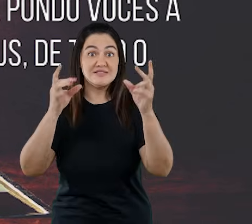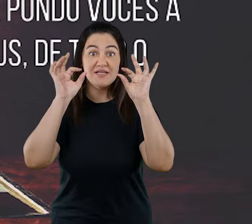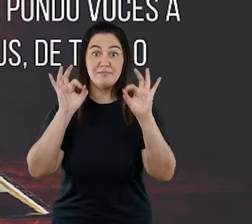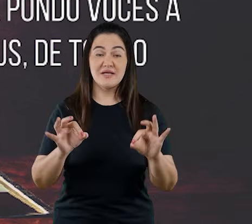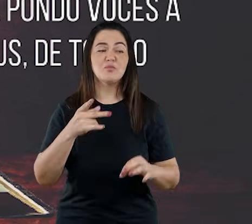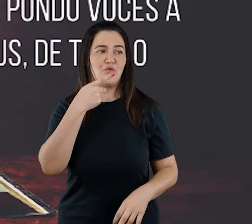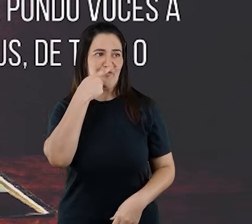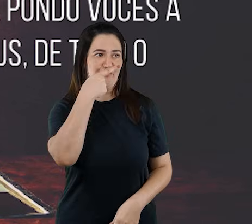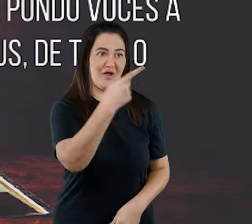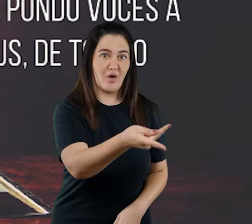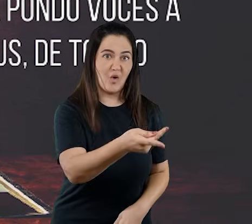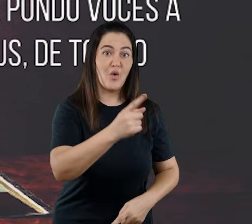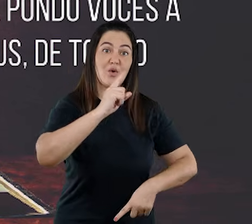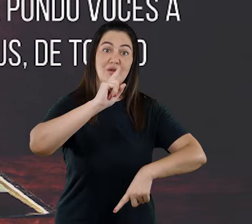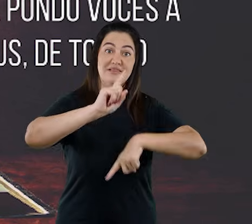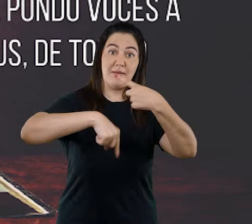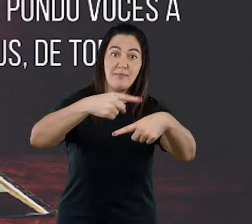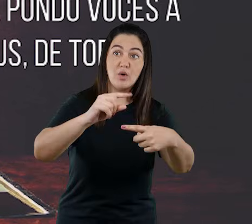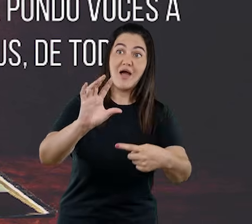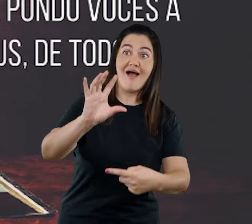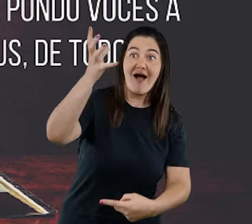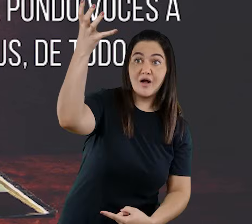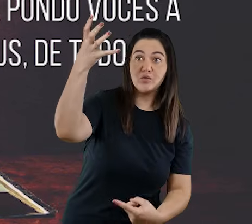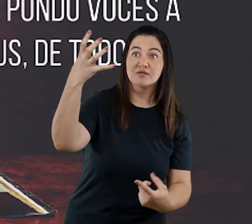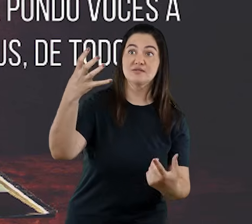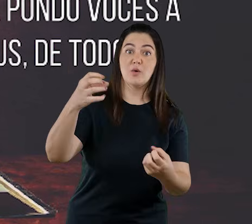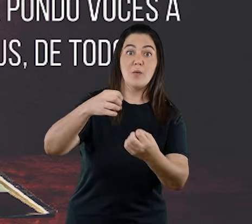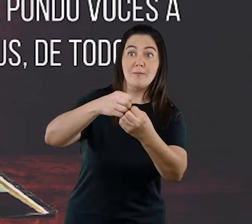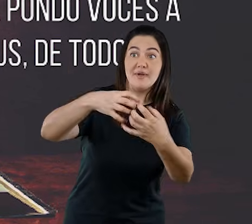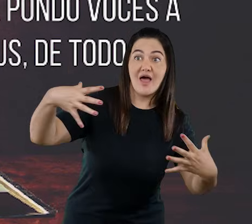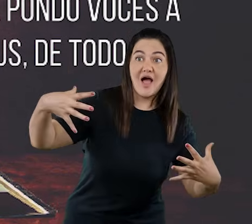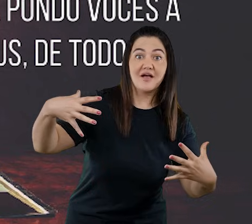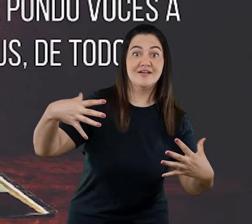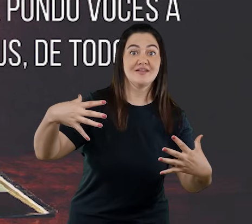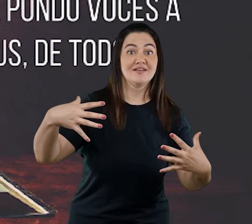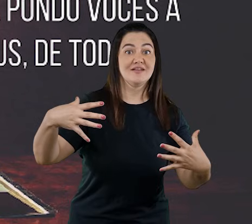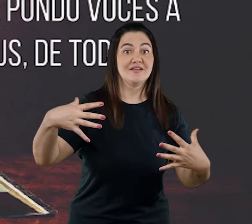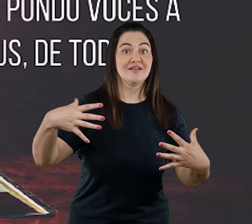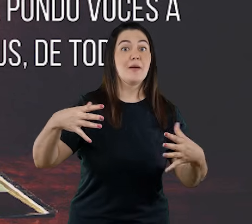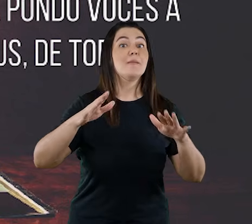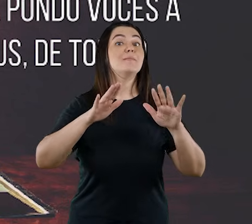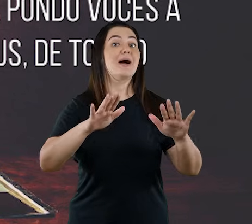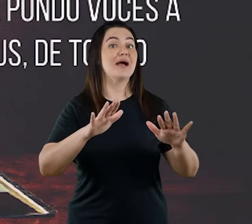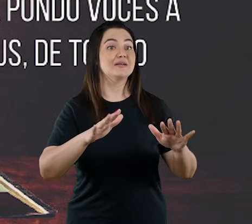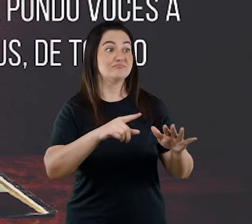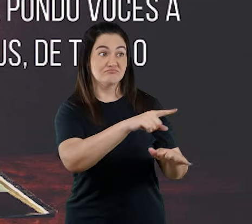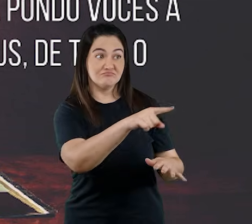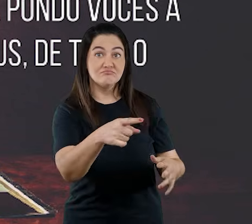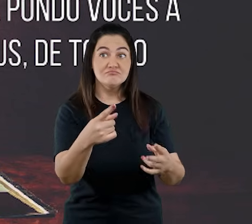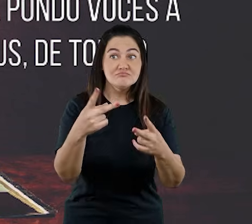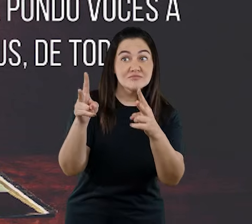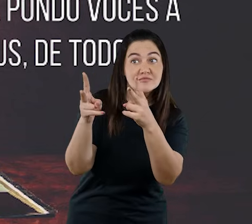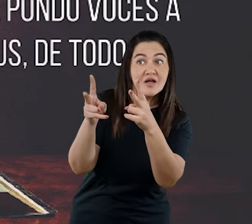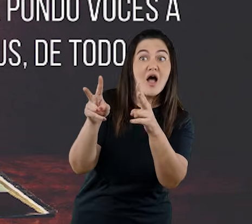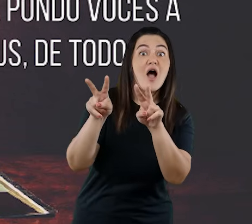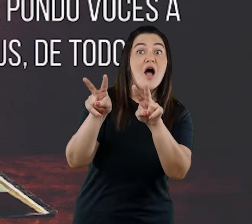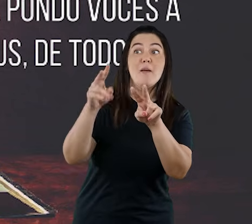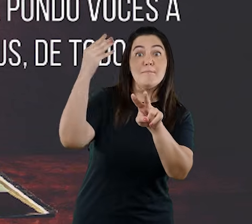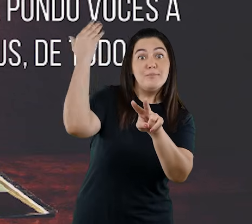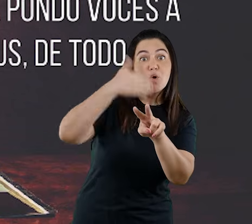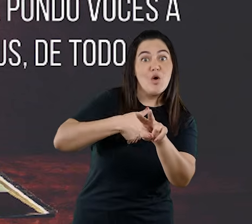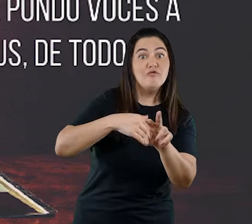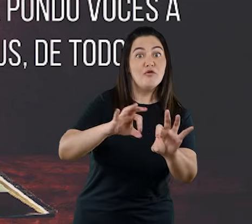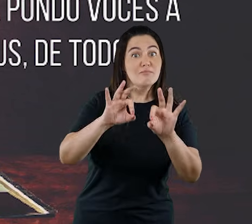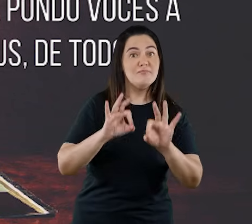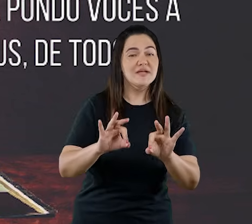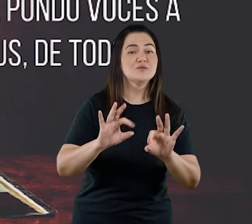disser, vamos seguir e adorar outros deuses, deuses esses que você não conheceram, olha o que a Bíblia diz,